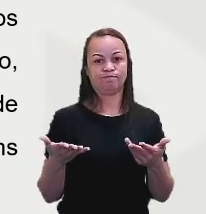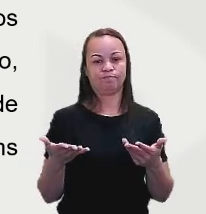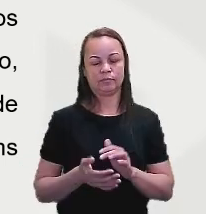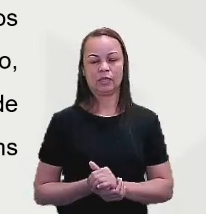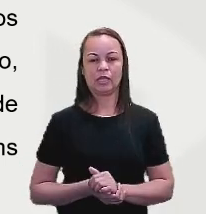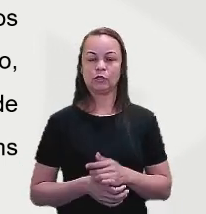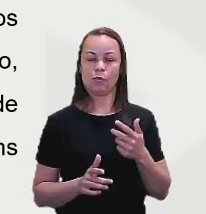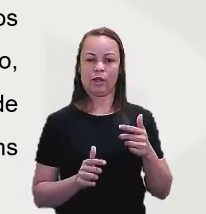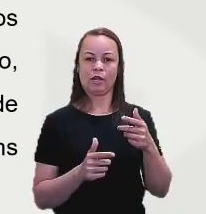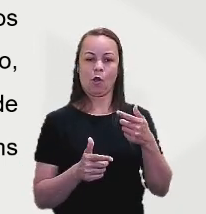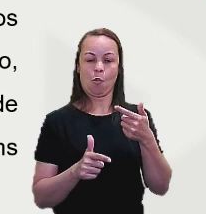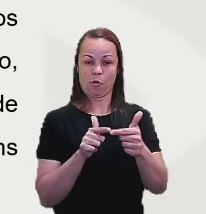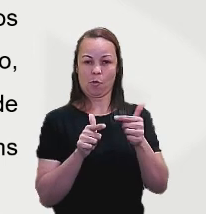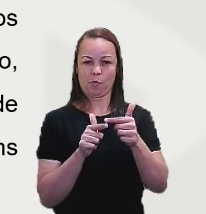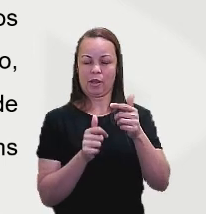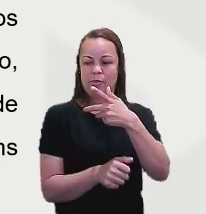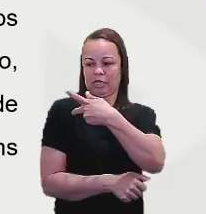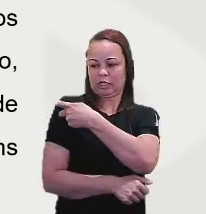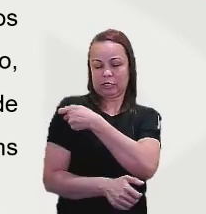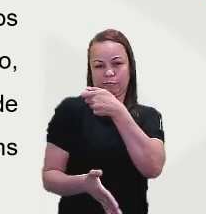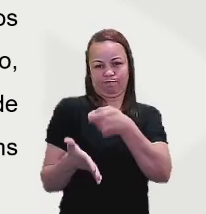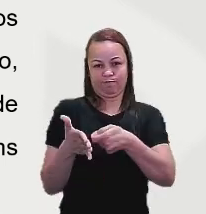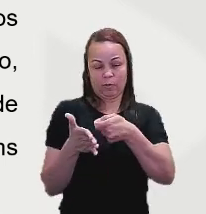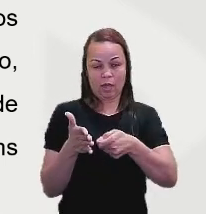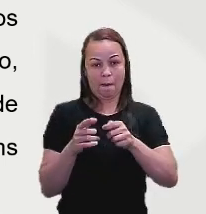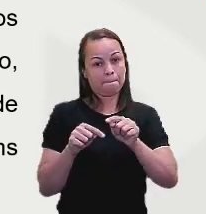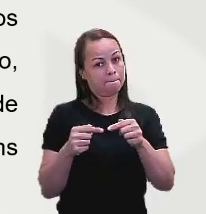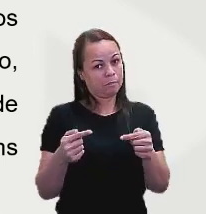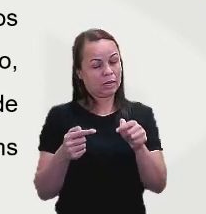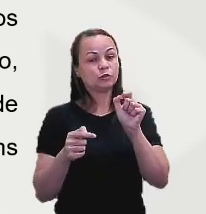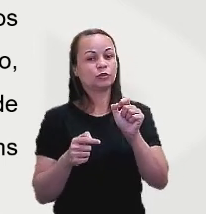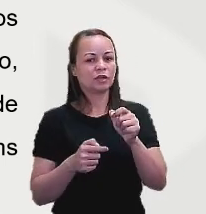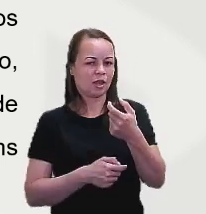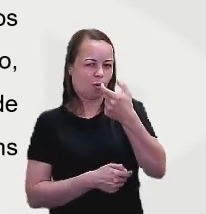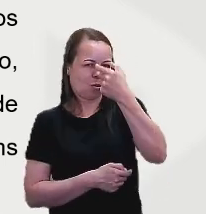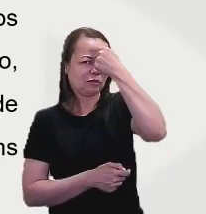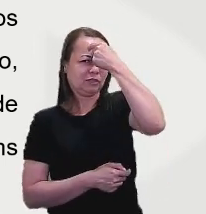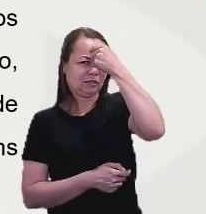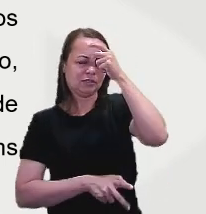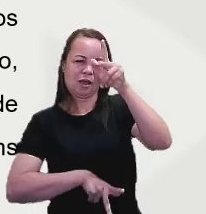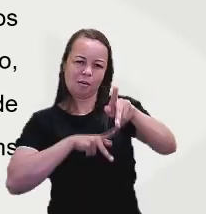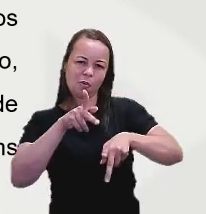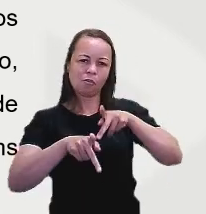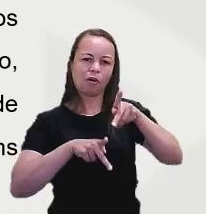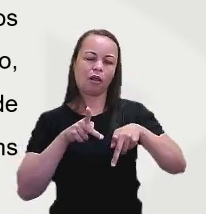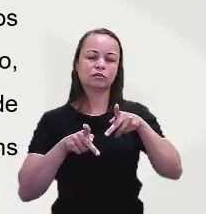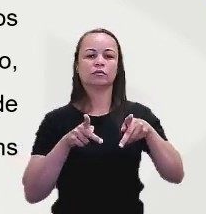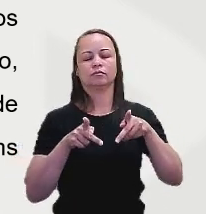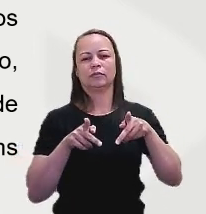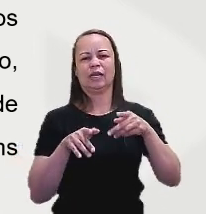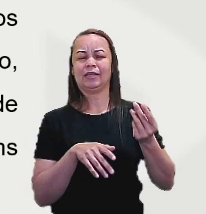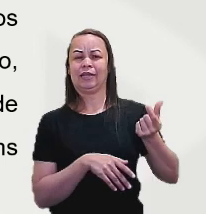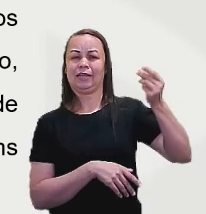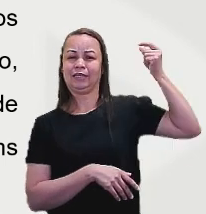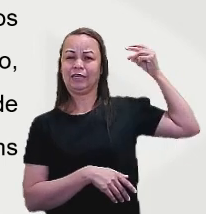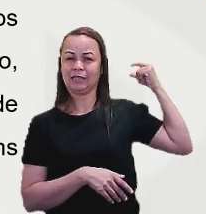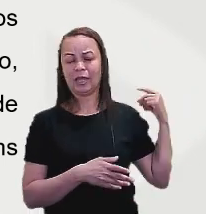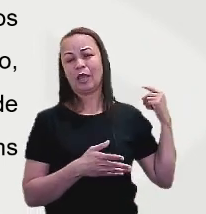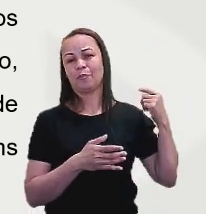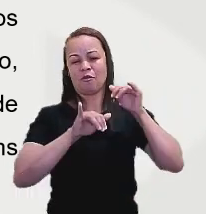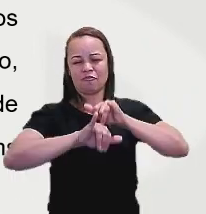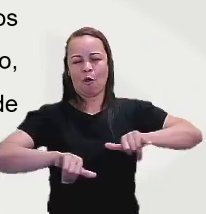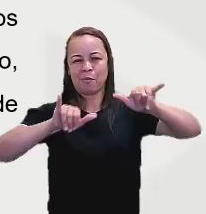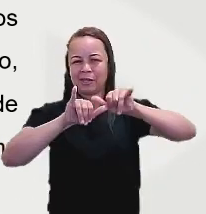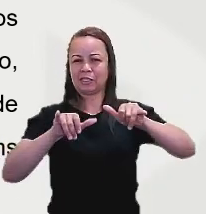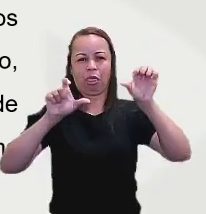era a questão da vacina ser obrigatória, mas conscientizar a população. Lembrando que, naquele tempo, as informações eram muito precárias, então